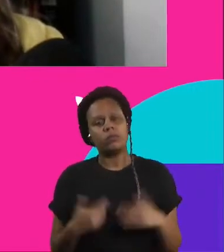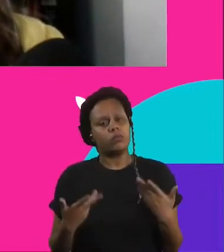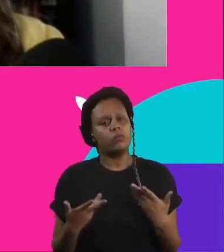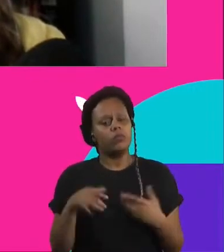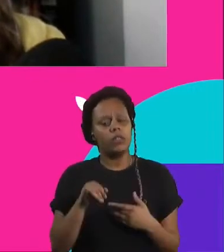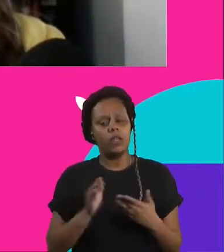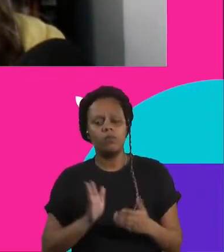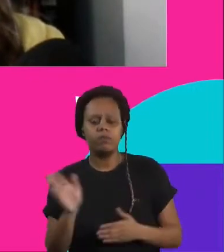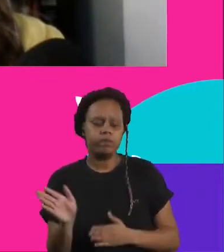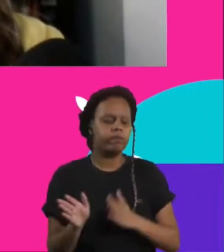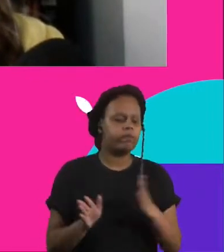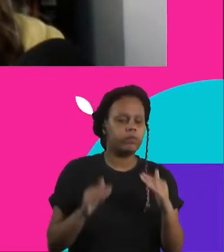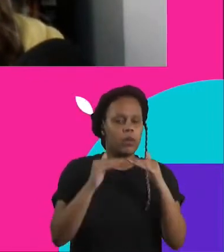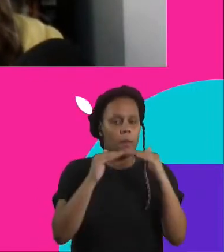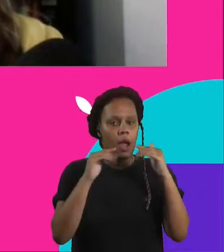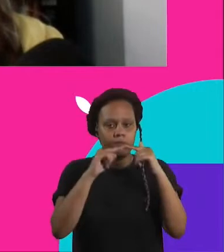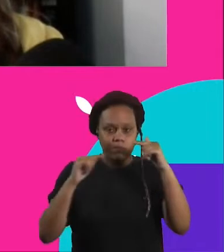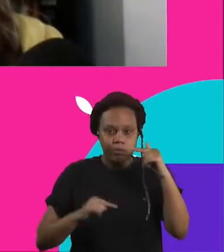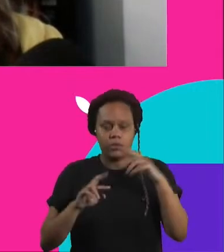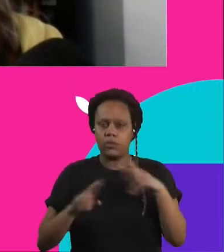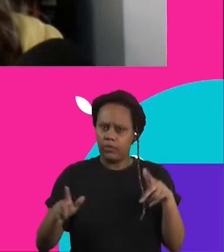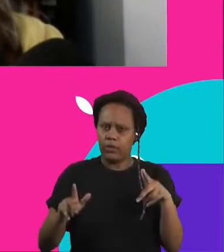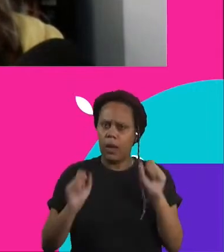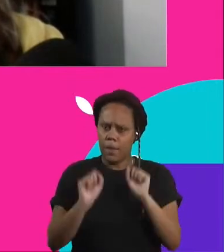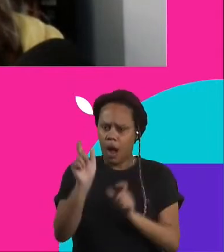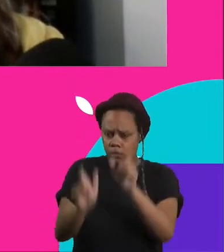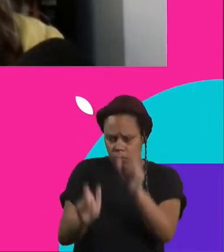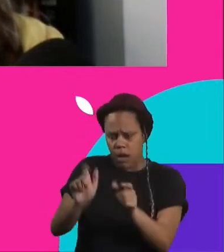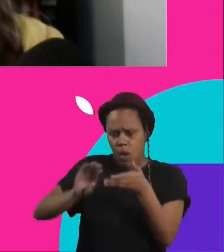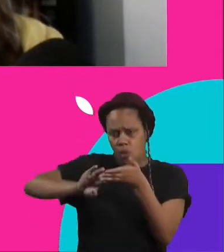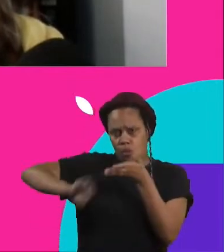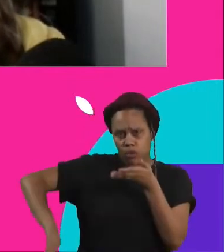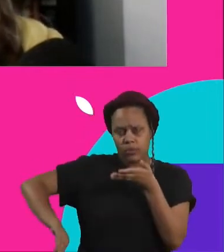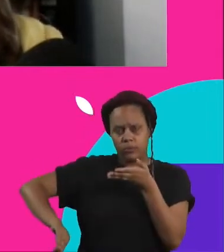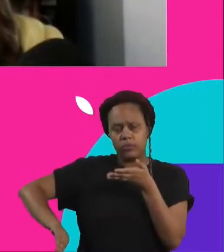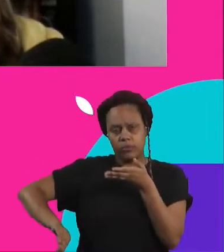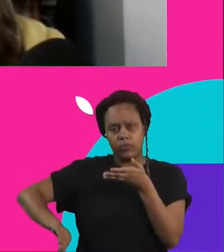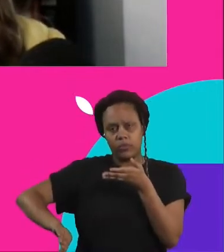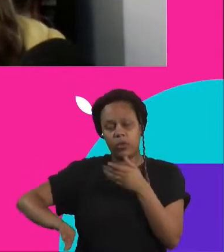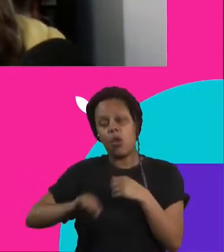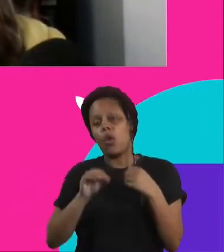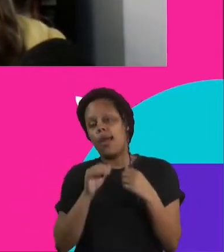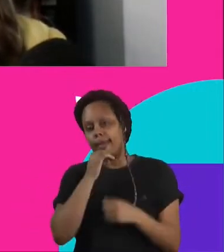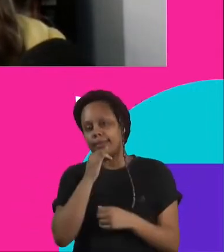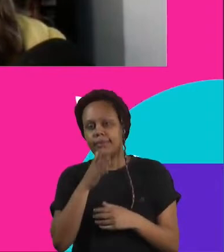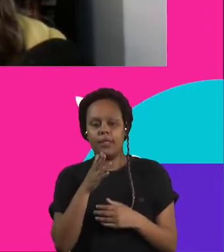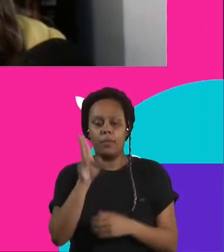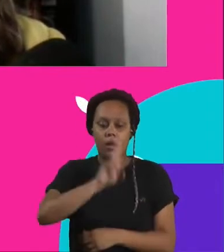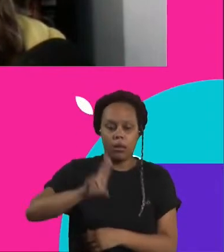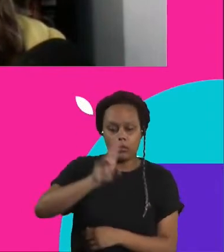desviam desse padrão, eles podem então não só excluir pessoas, né, seja, enfim, das tecnologias e dos usos